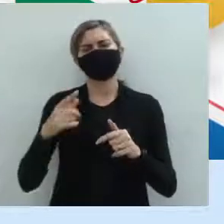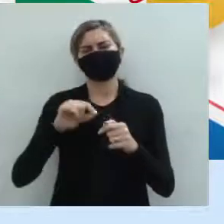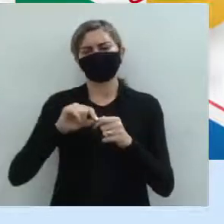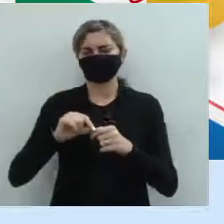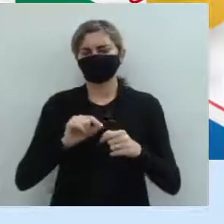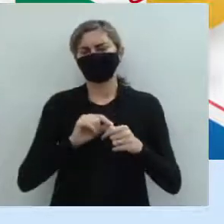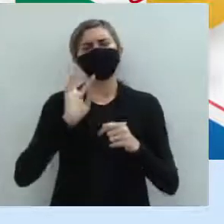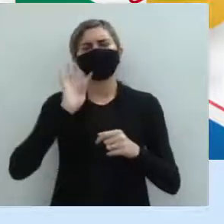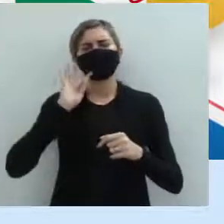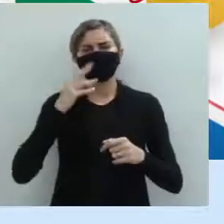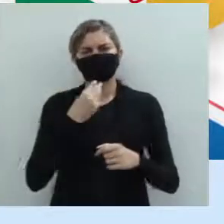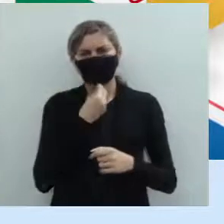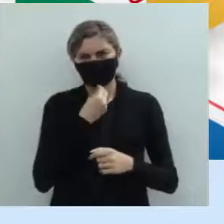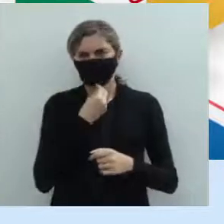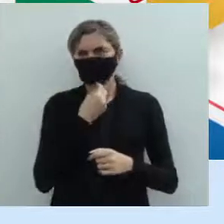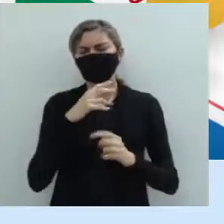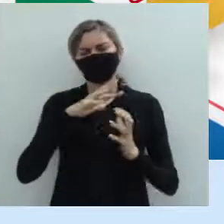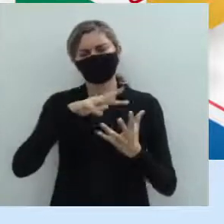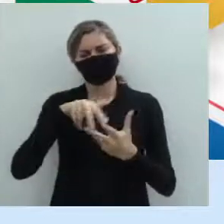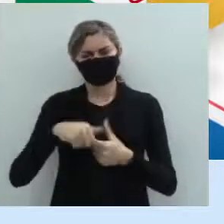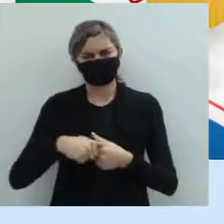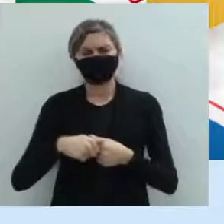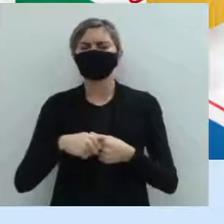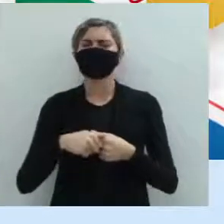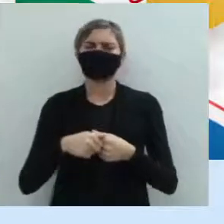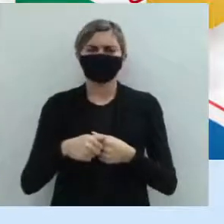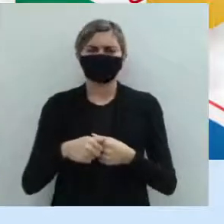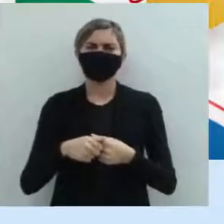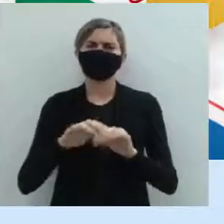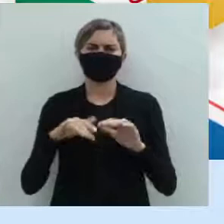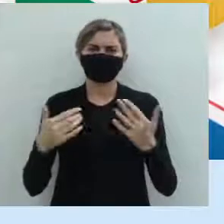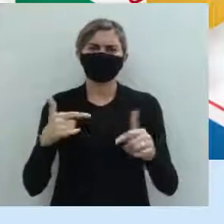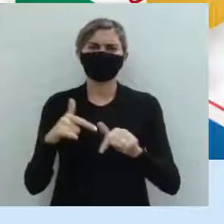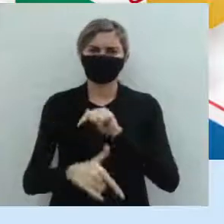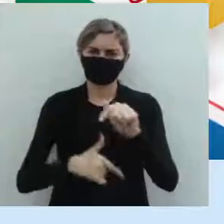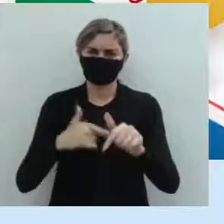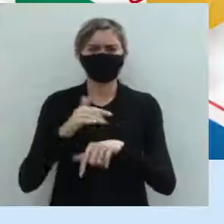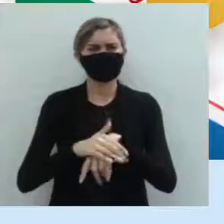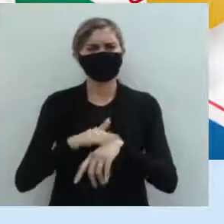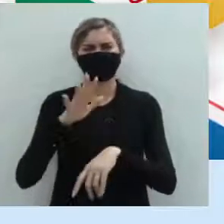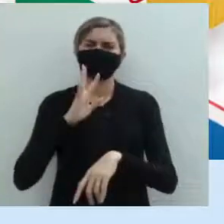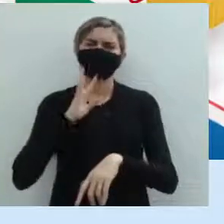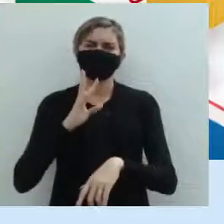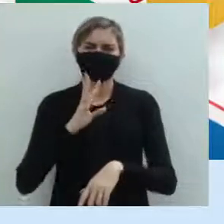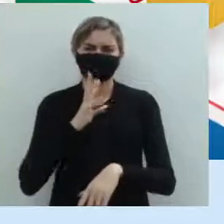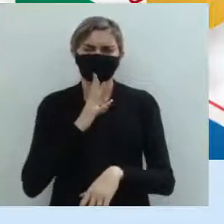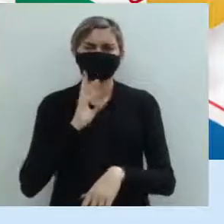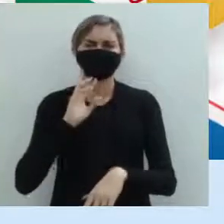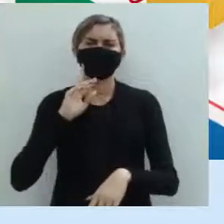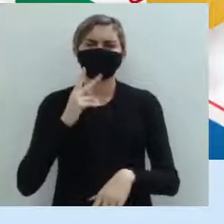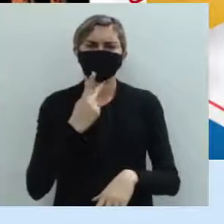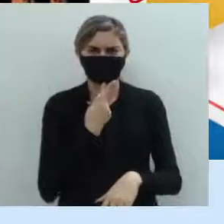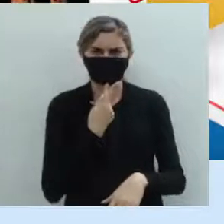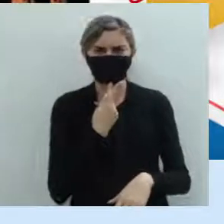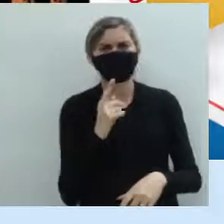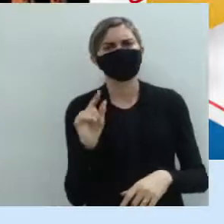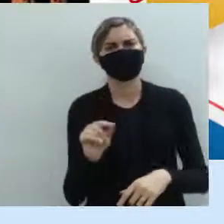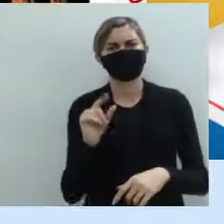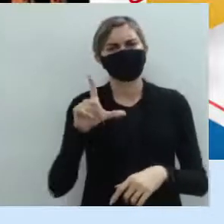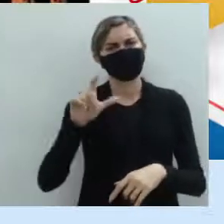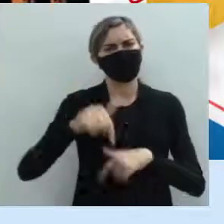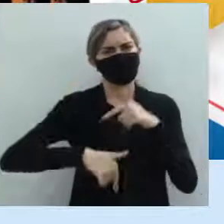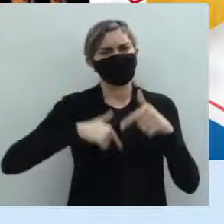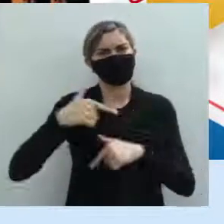produção reconhecida por esse mundo comum, certo? Então o trabalho ele é muito mais reconhecido do que o